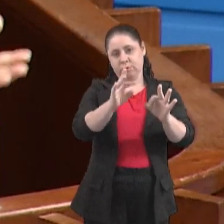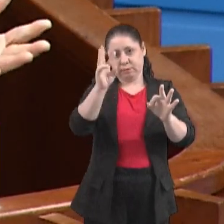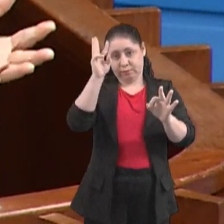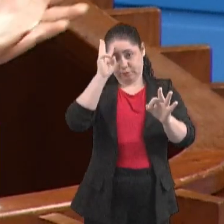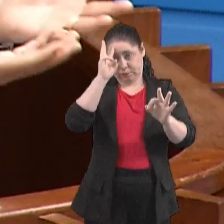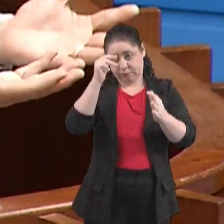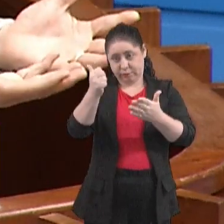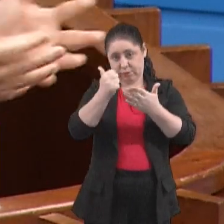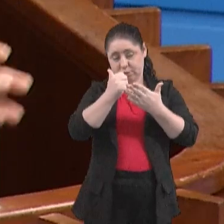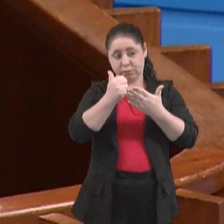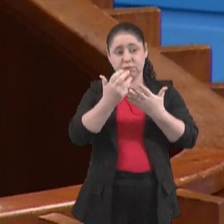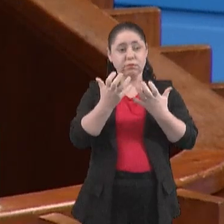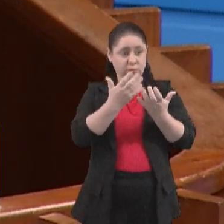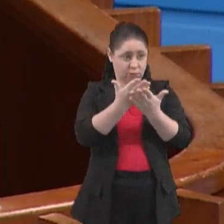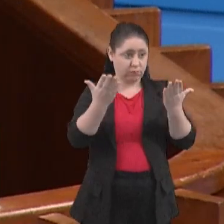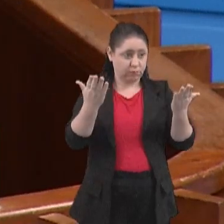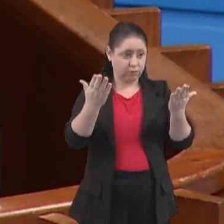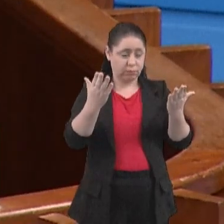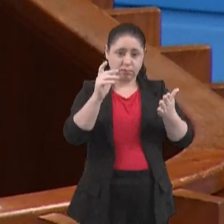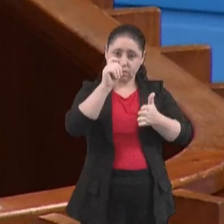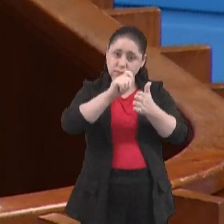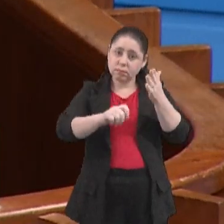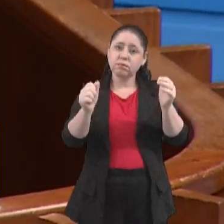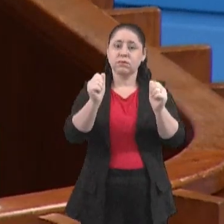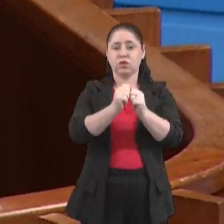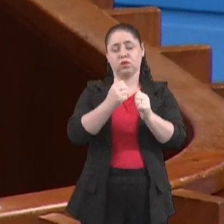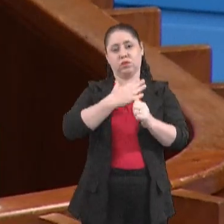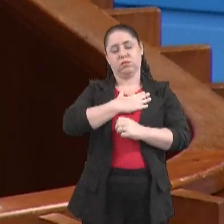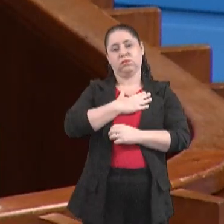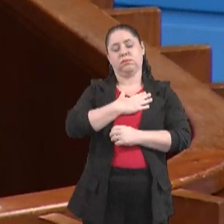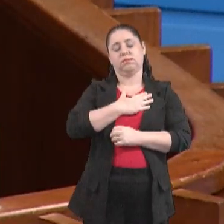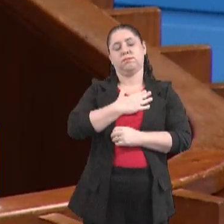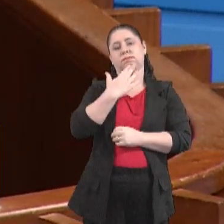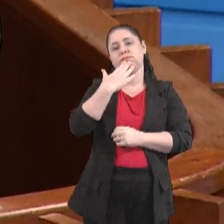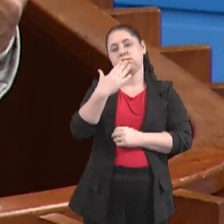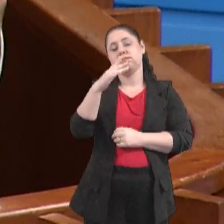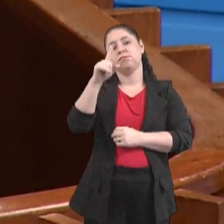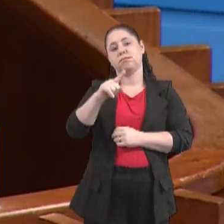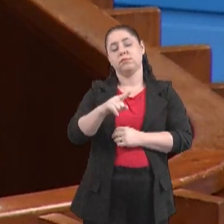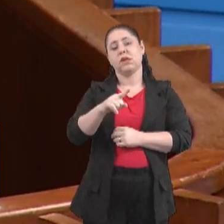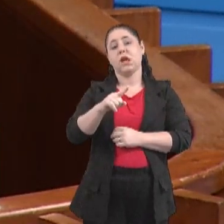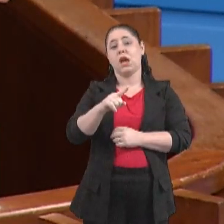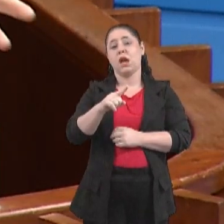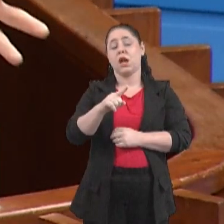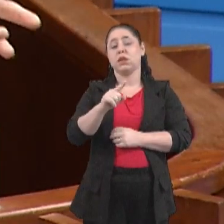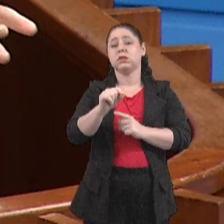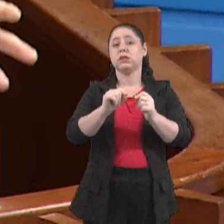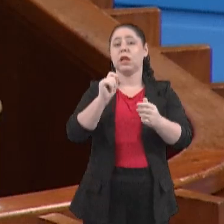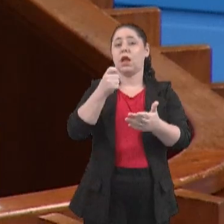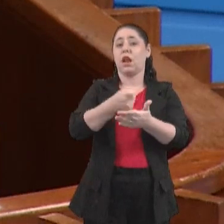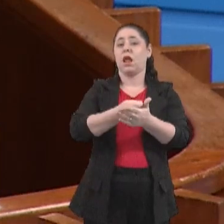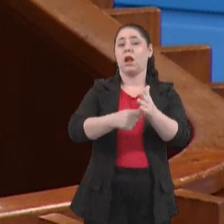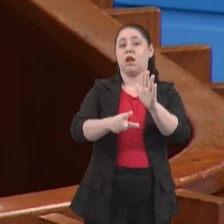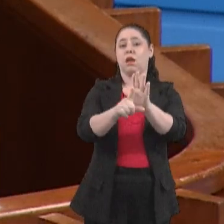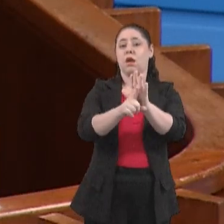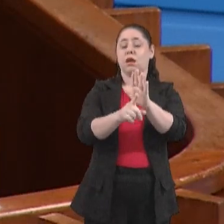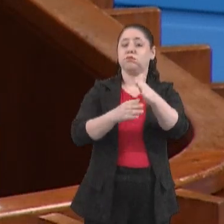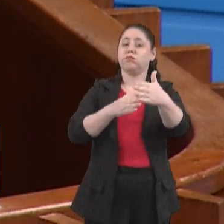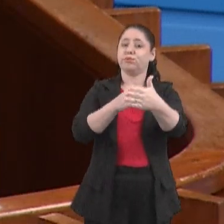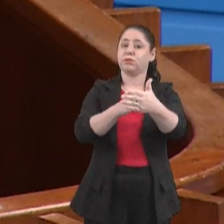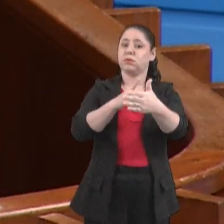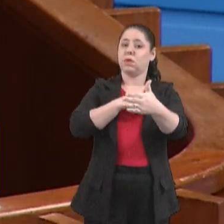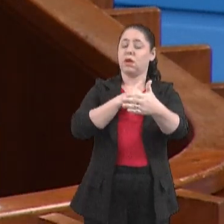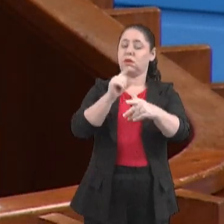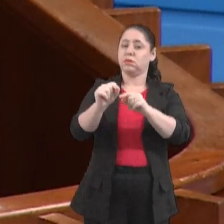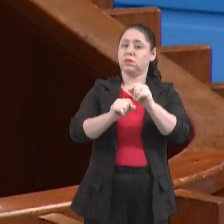trarei aqui. Gostaria muito que os deputados assinassem comigo essa solicitação, que é uma coisa concreta, para que tenha uma lei que estabeleça limites,